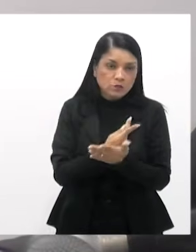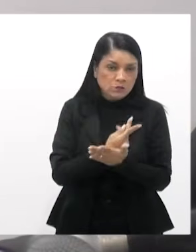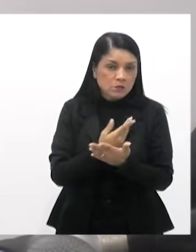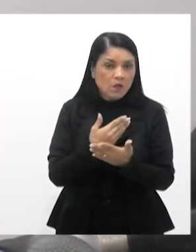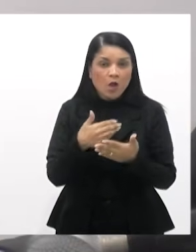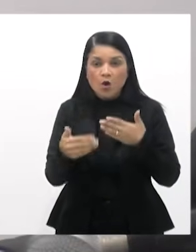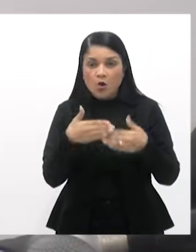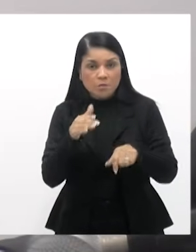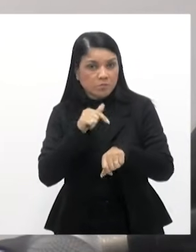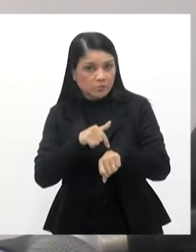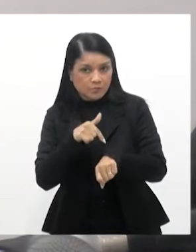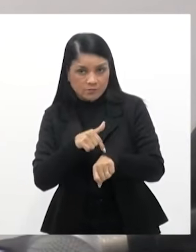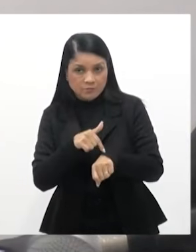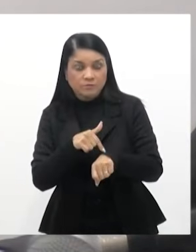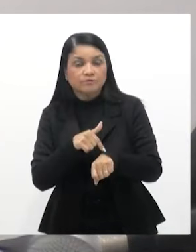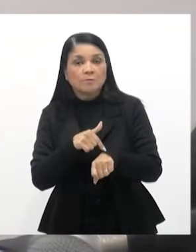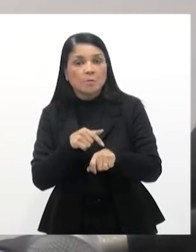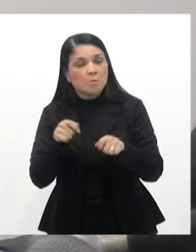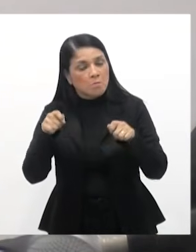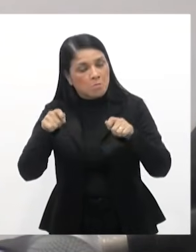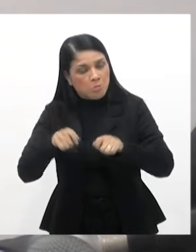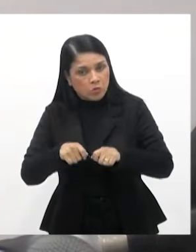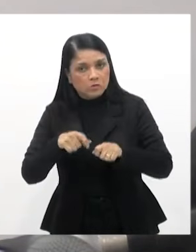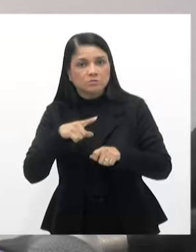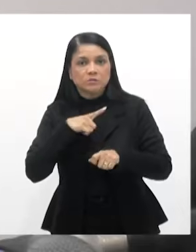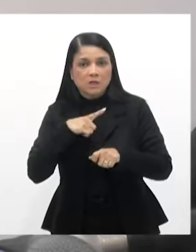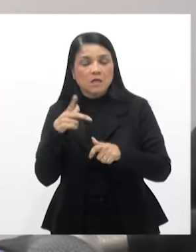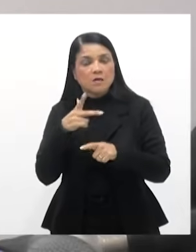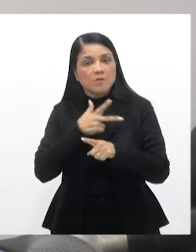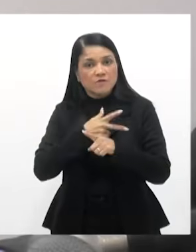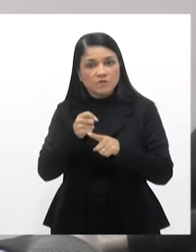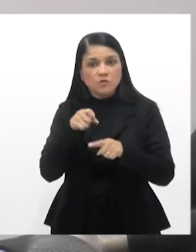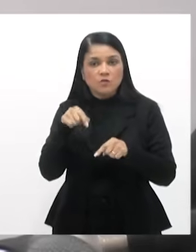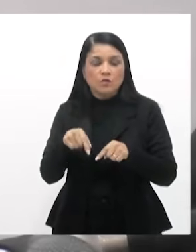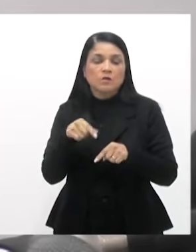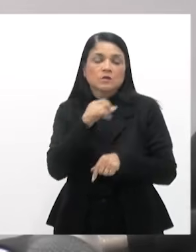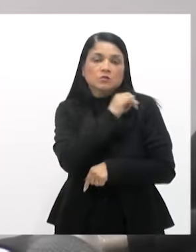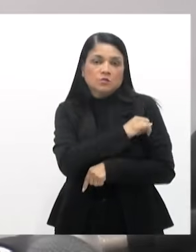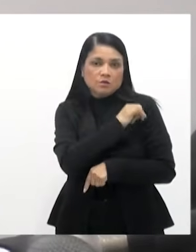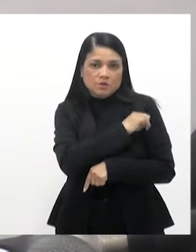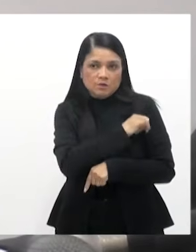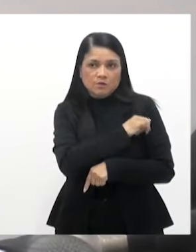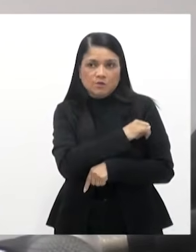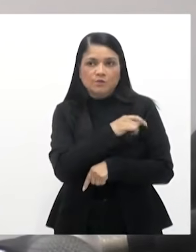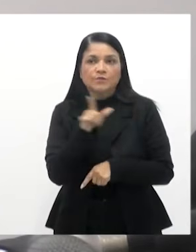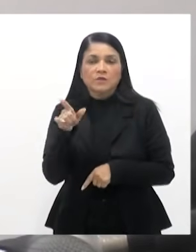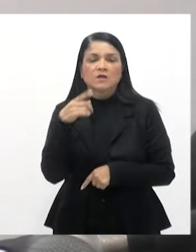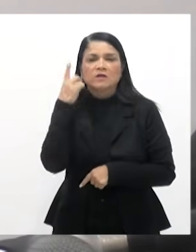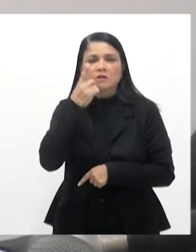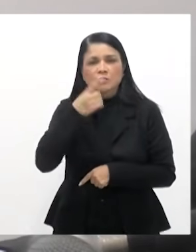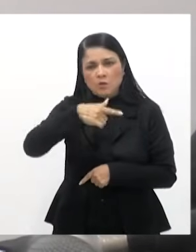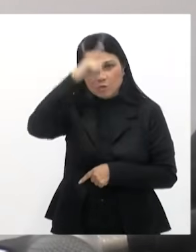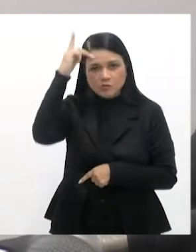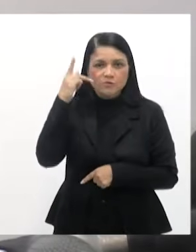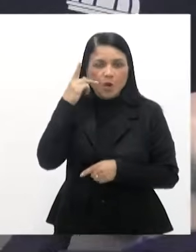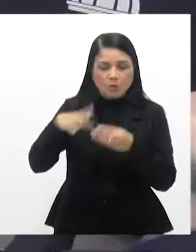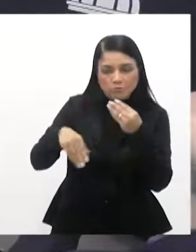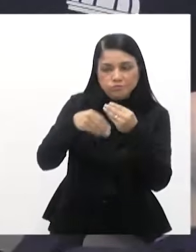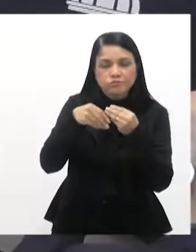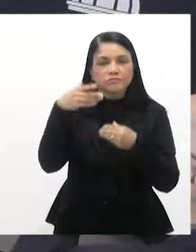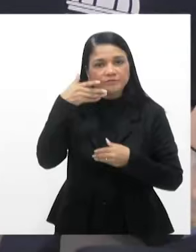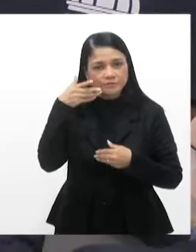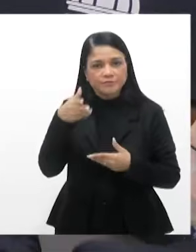né, para que tenhamos um ganho para o Estado do Rio de Janeiro. O deputado Luiz Paulo quer uma parte ali. Deputado Luiz Paulo.